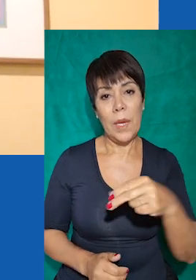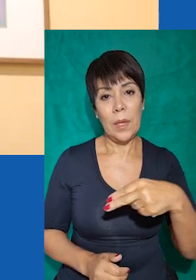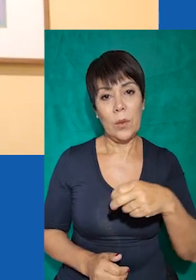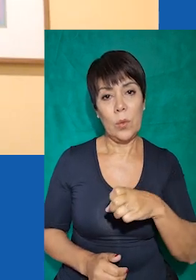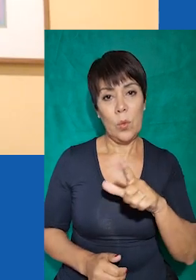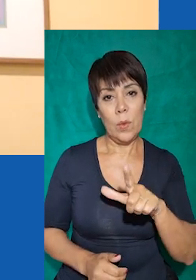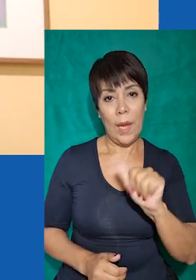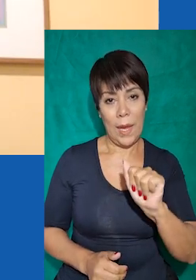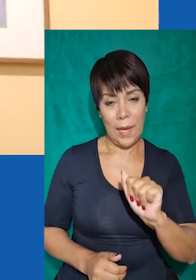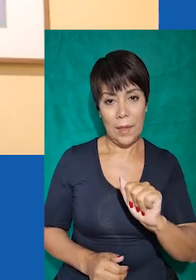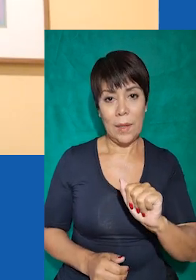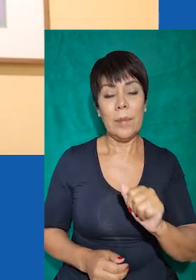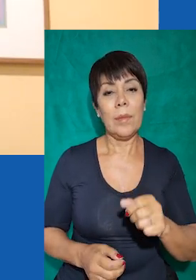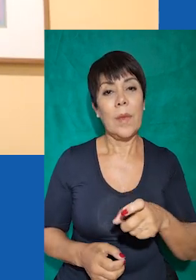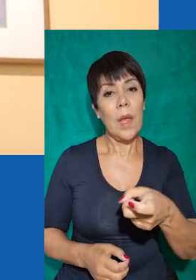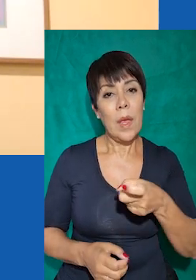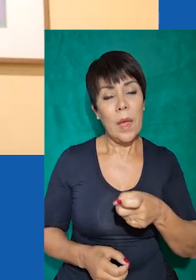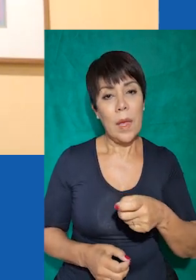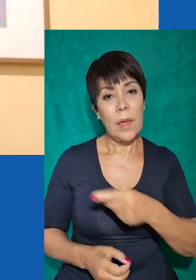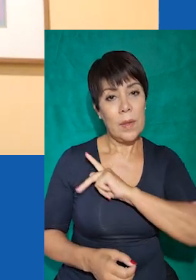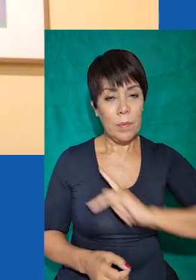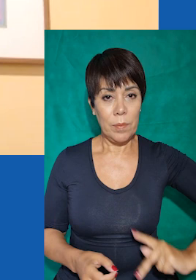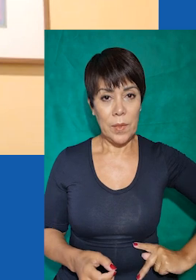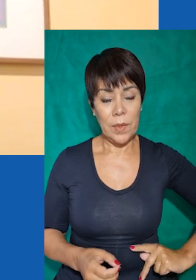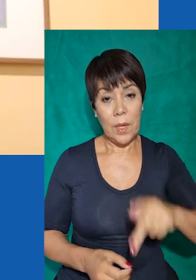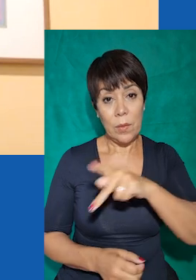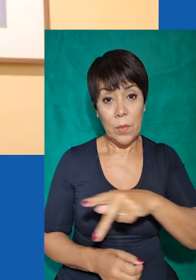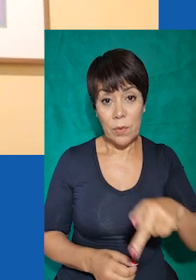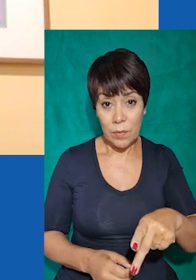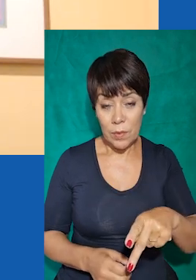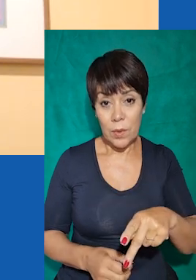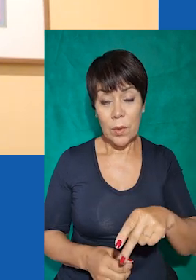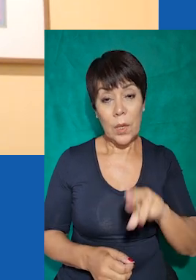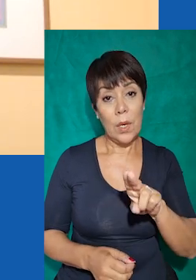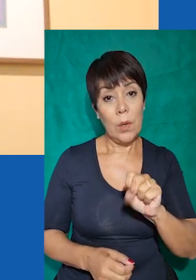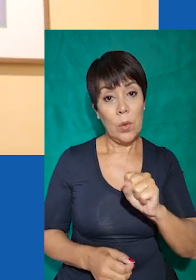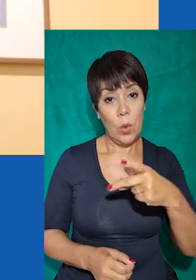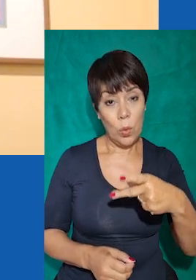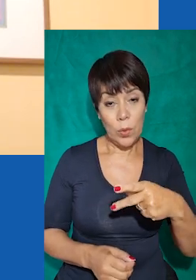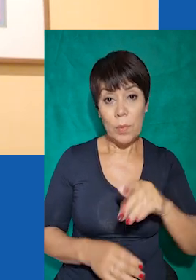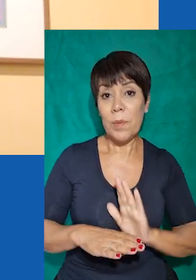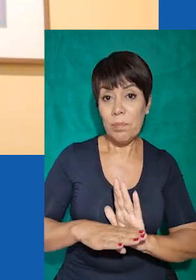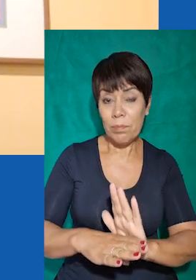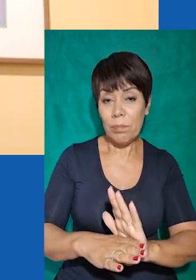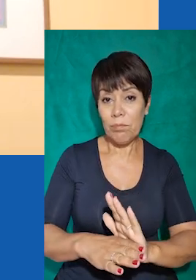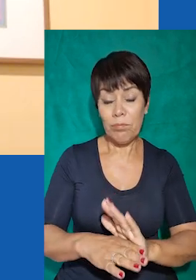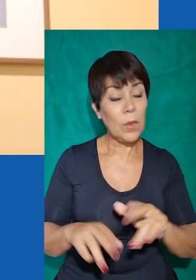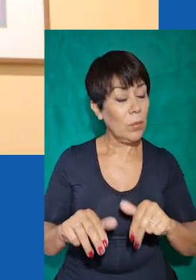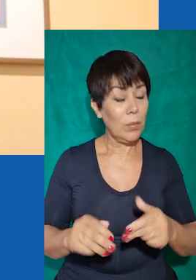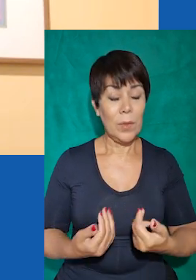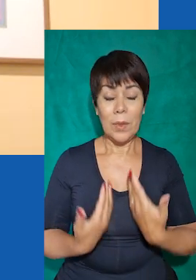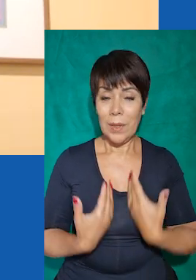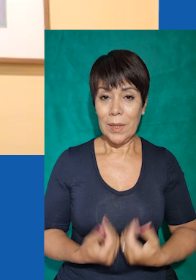Cunha, ex-presidente da ABA, professora titular da USP, colaboradora incansável do que foi formulado